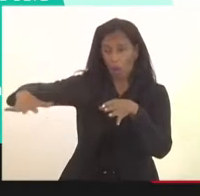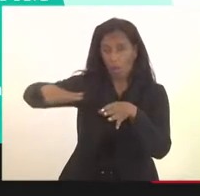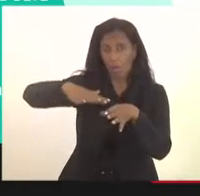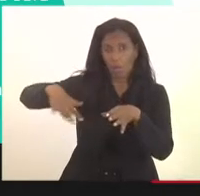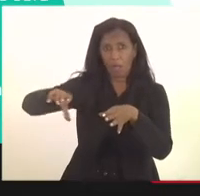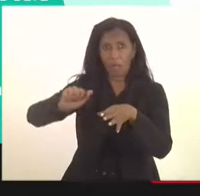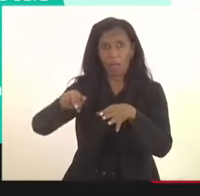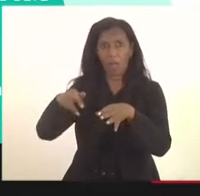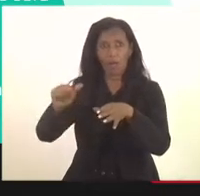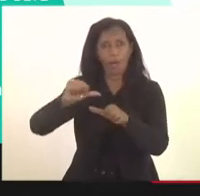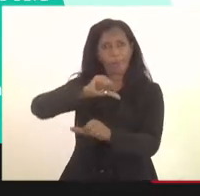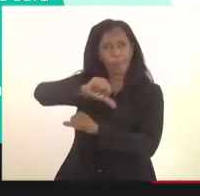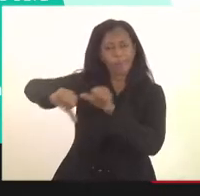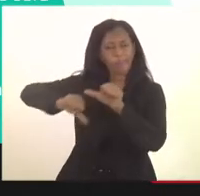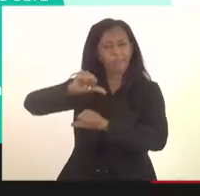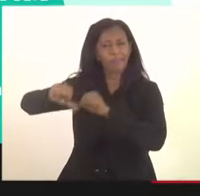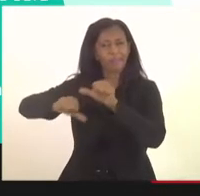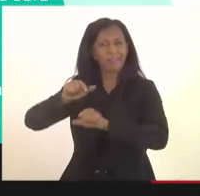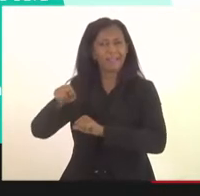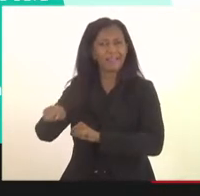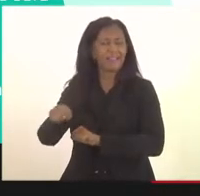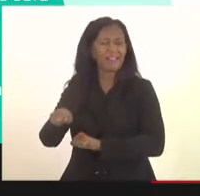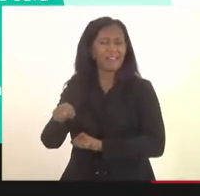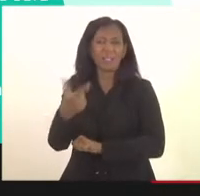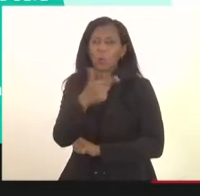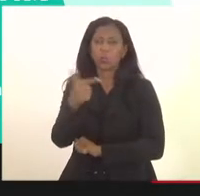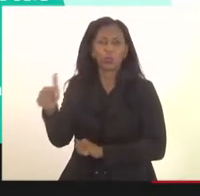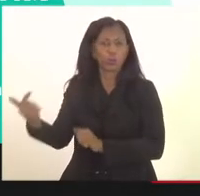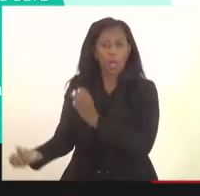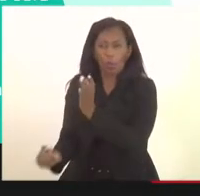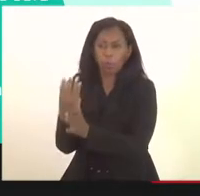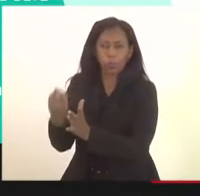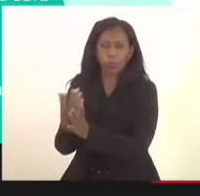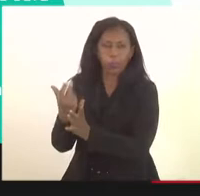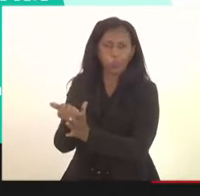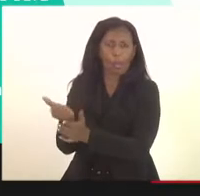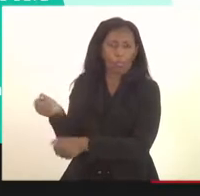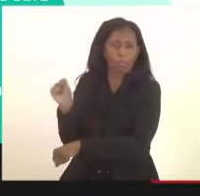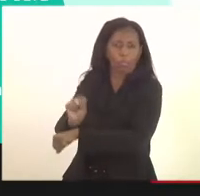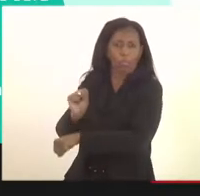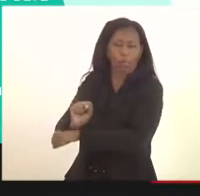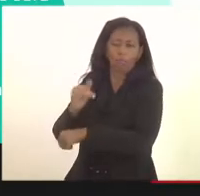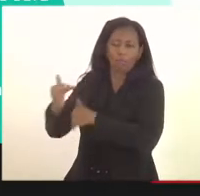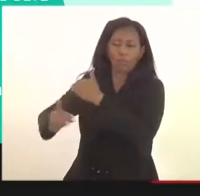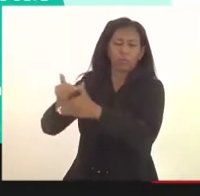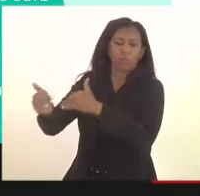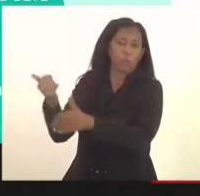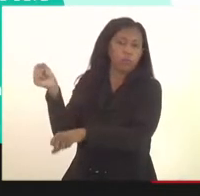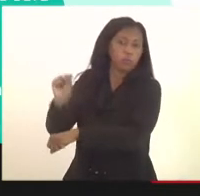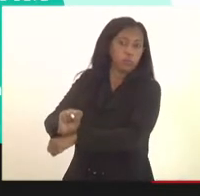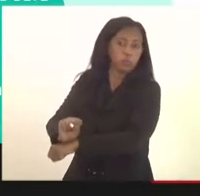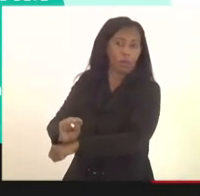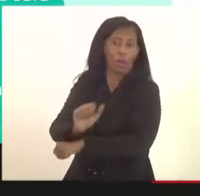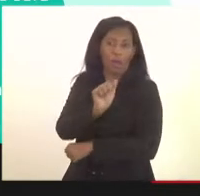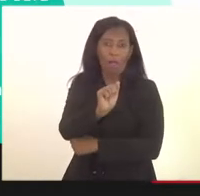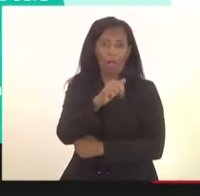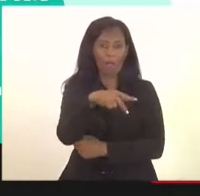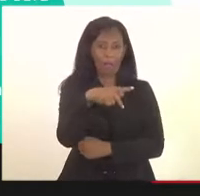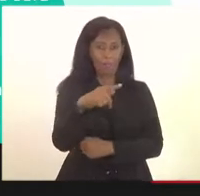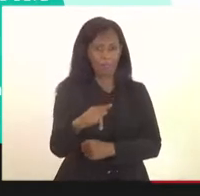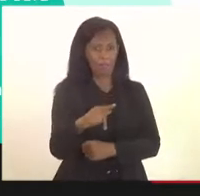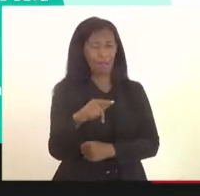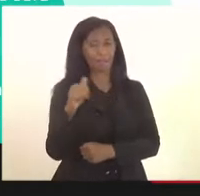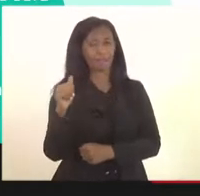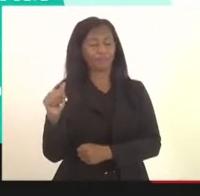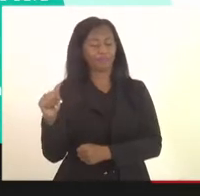já estava na fase, estava sem produção, na verdade, parte dele estava sendo devolvido à MP, que eram os módulos 1 e 2,